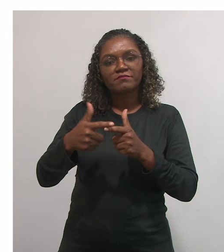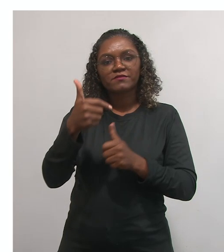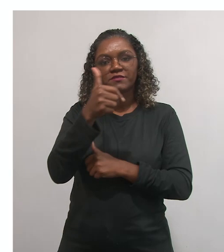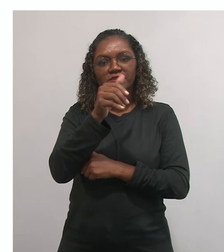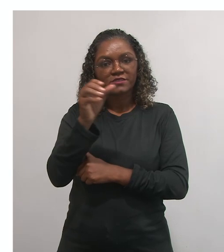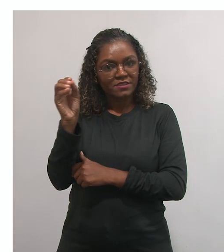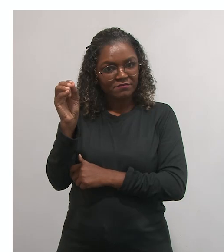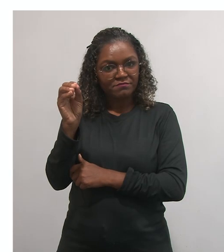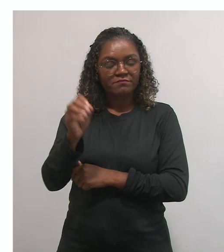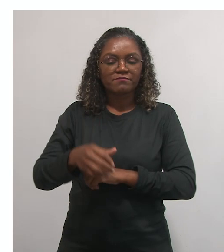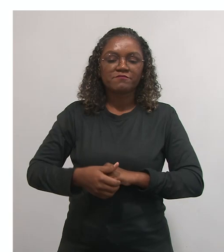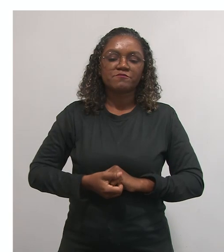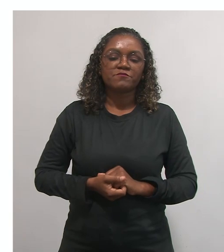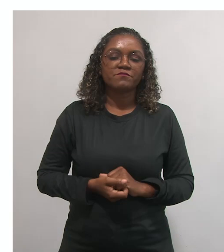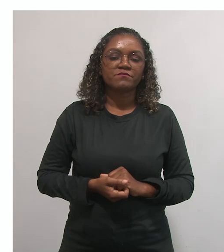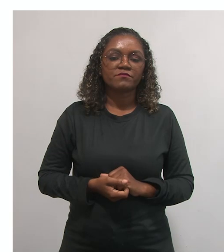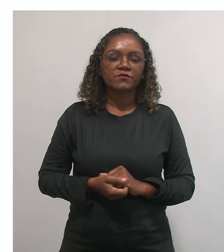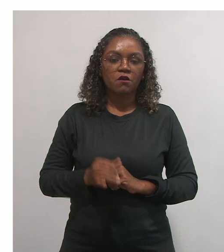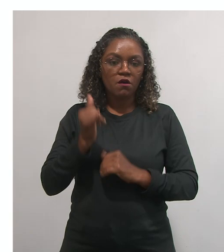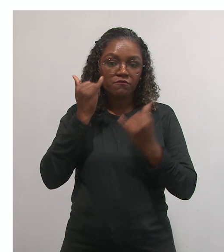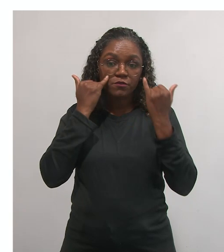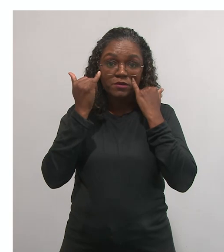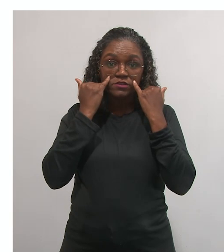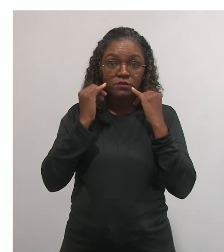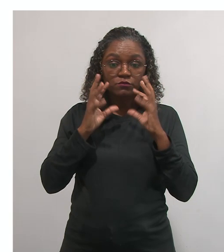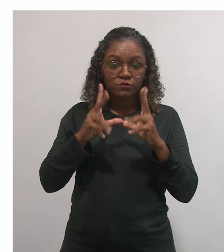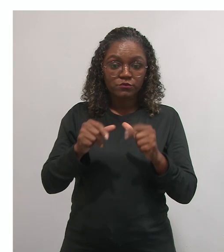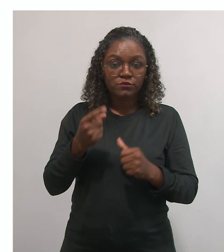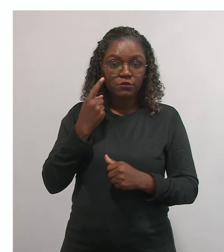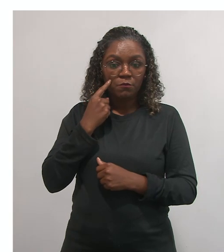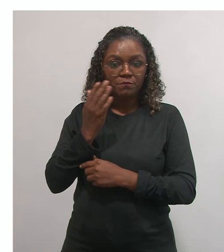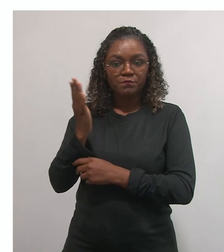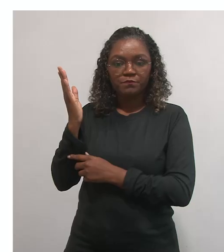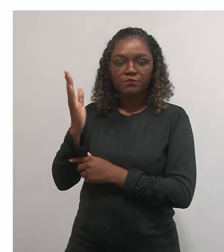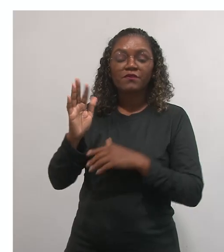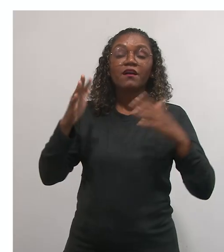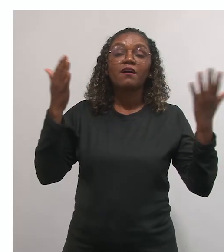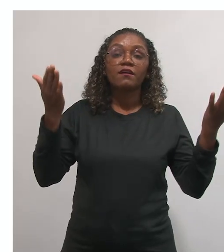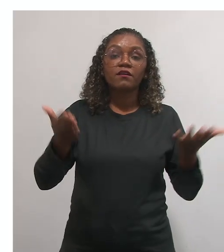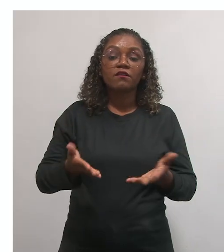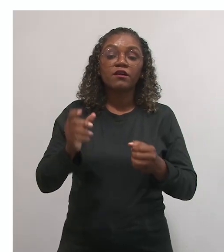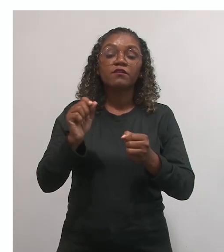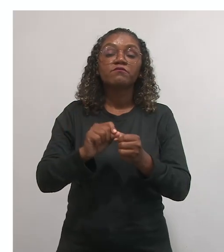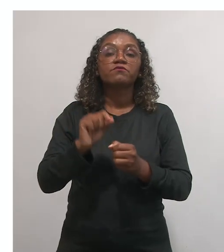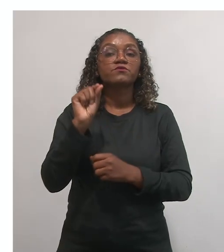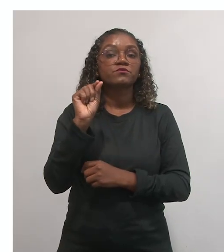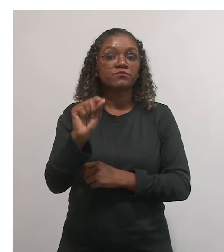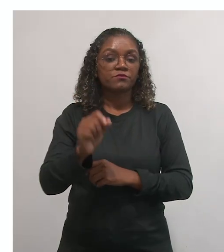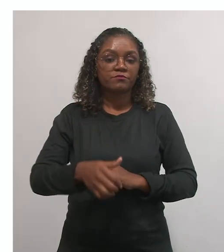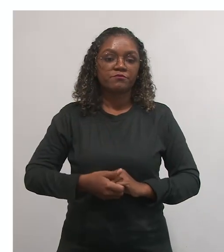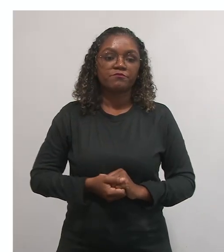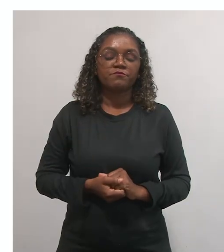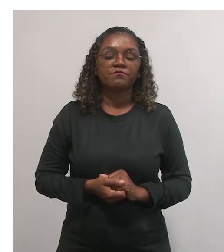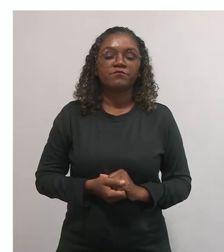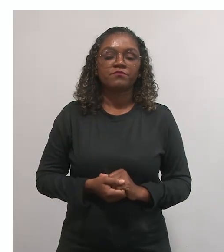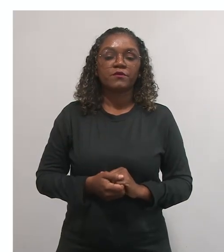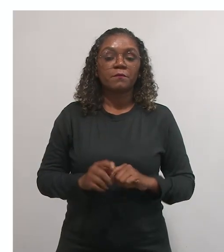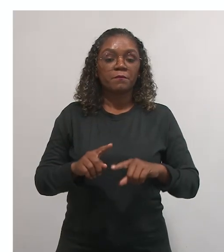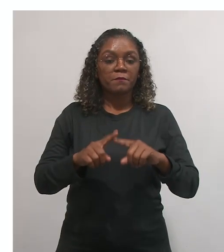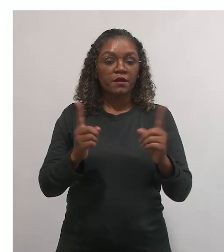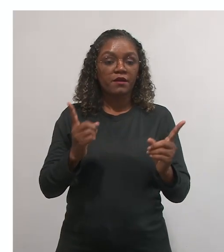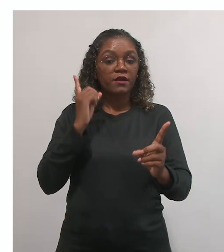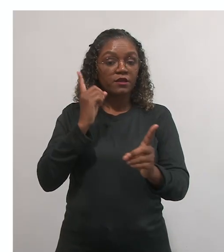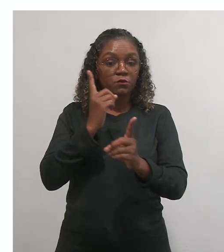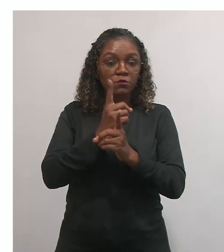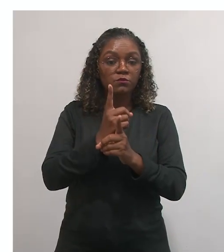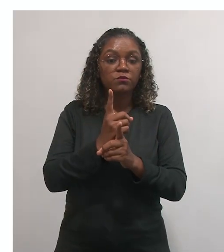decimal tá tudo aqui as informações e o que que a gente faz agora aí a gente pra gente encontrar